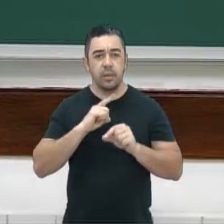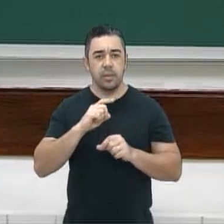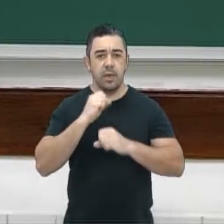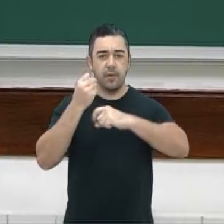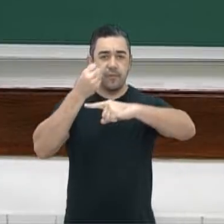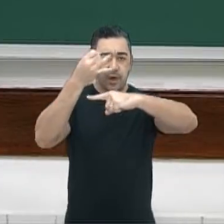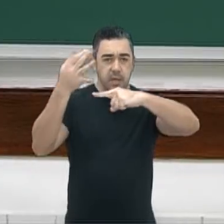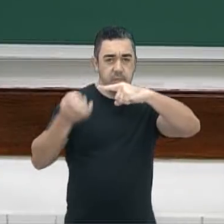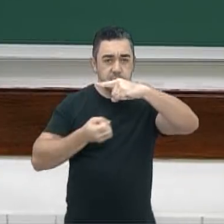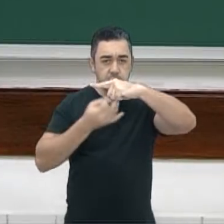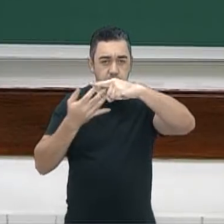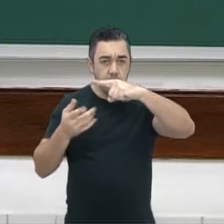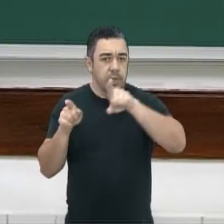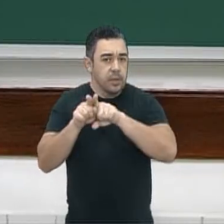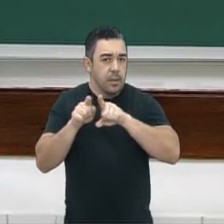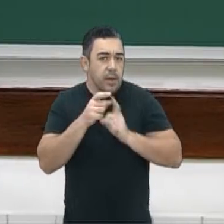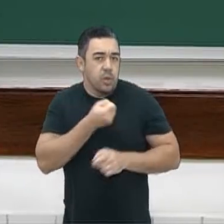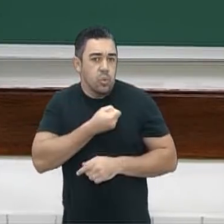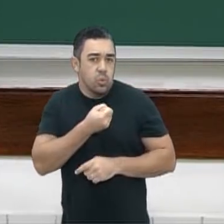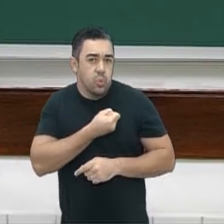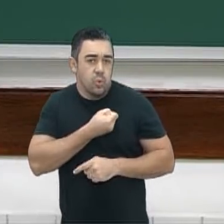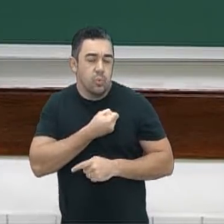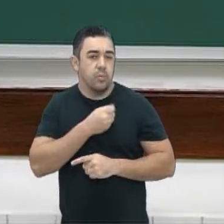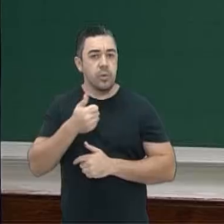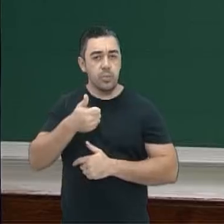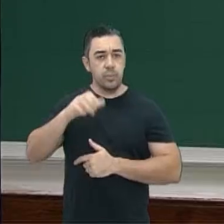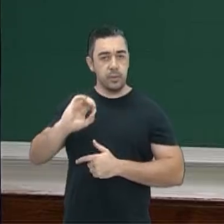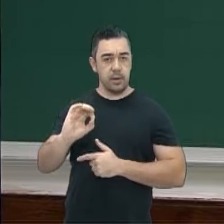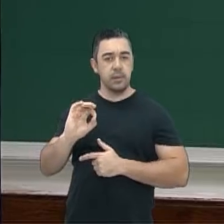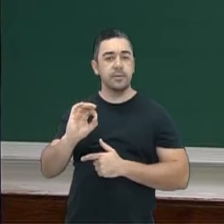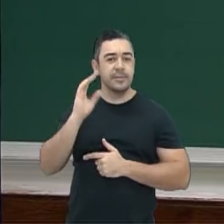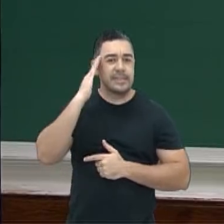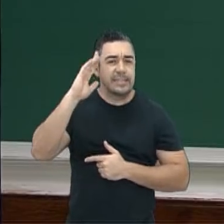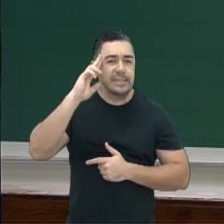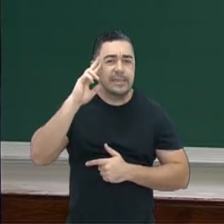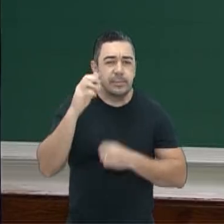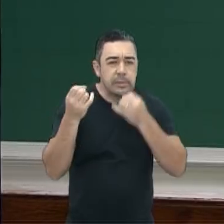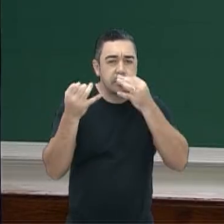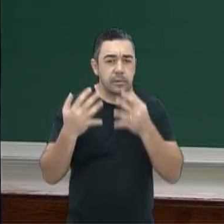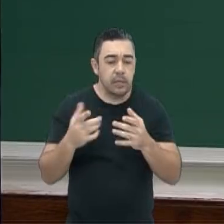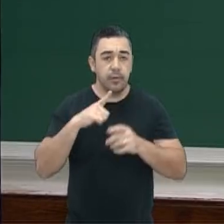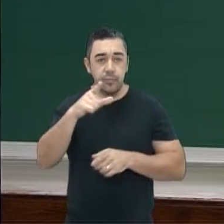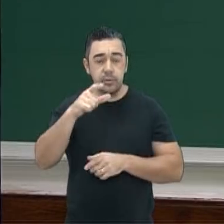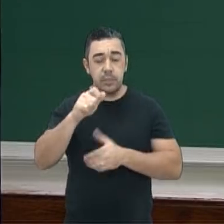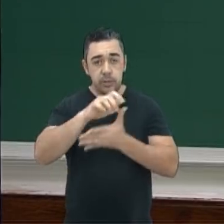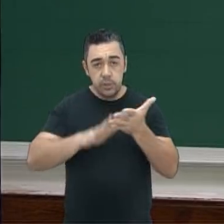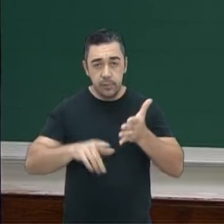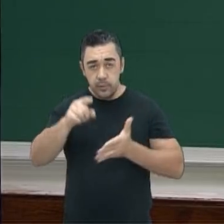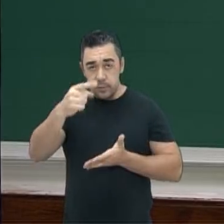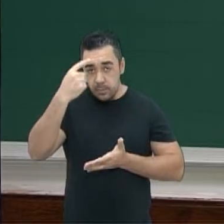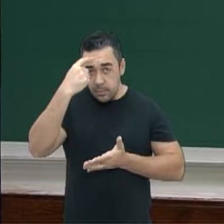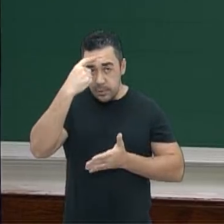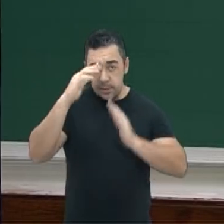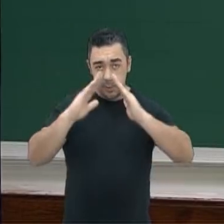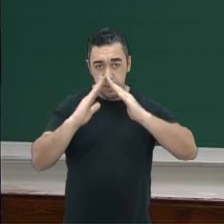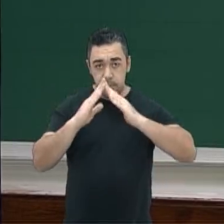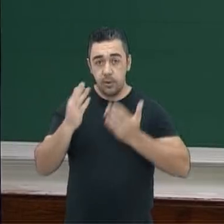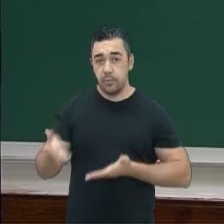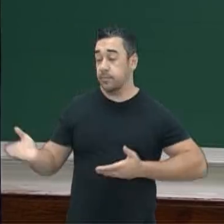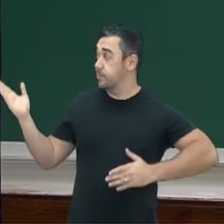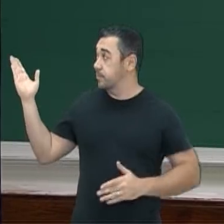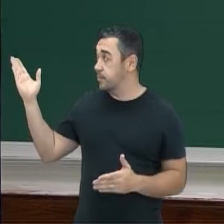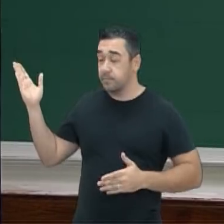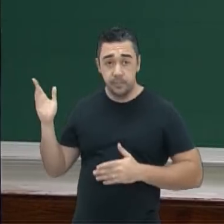números decimais. Lembram disso? Aí a professora deixou um exercício para vocês pensarem em casa. E